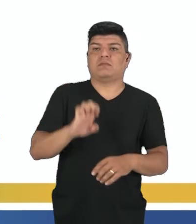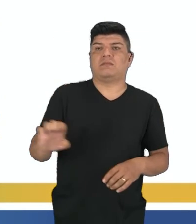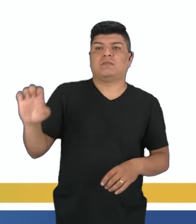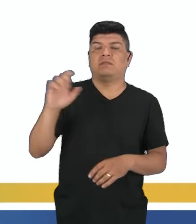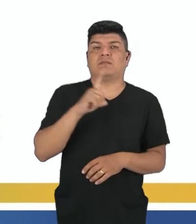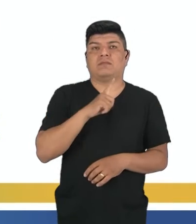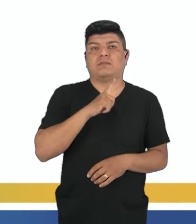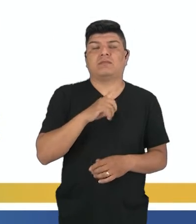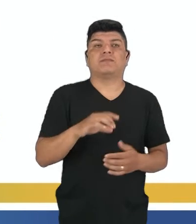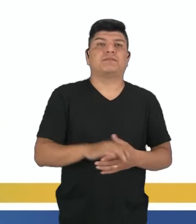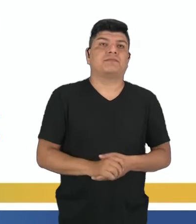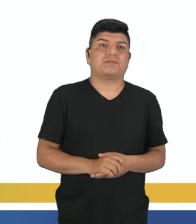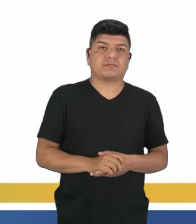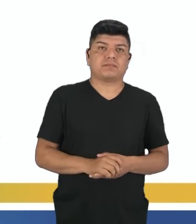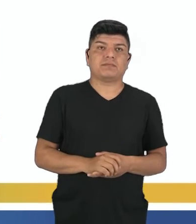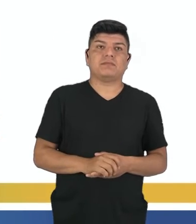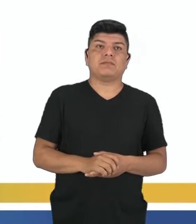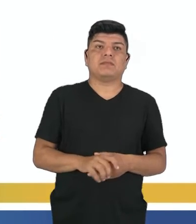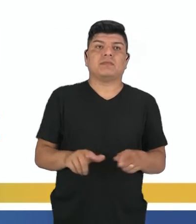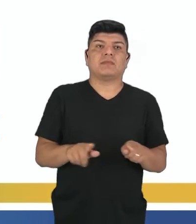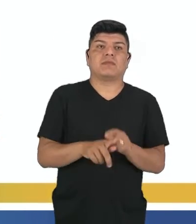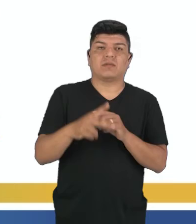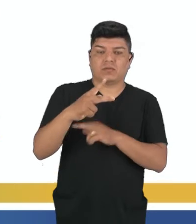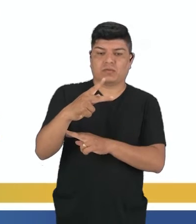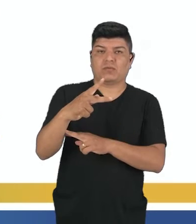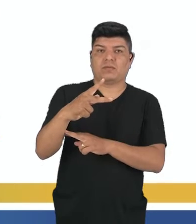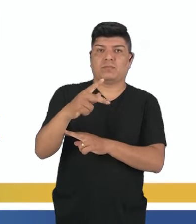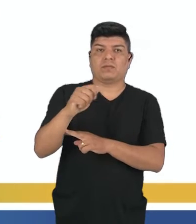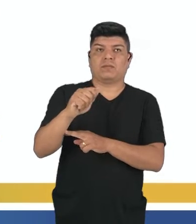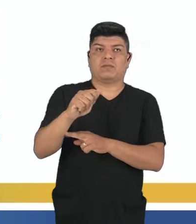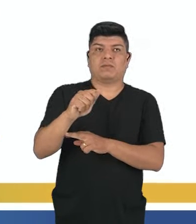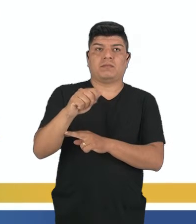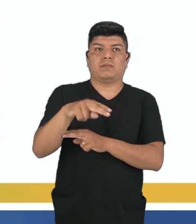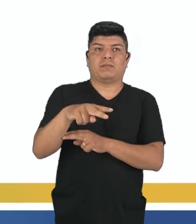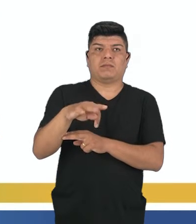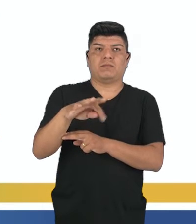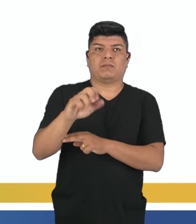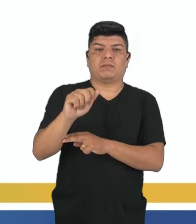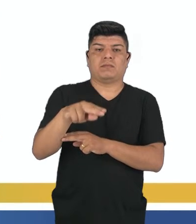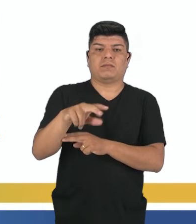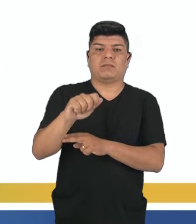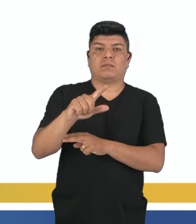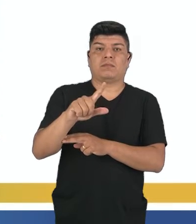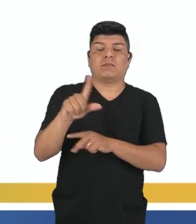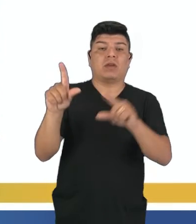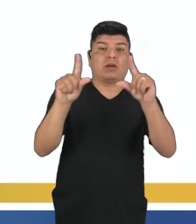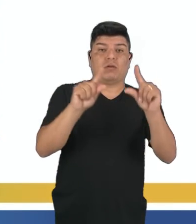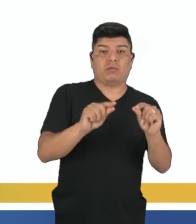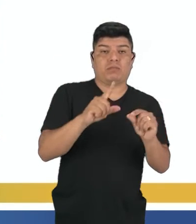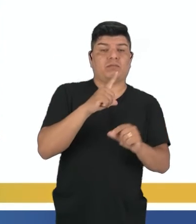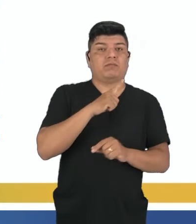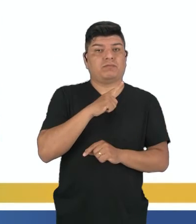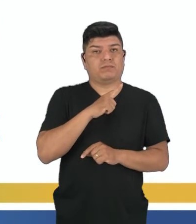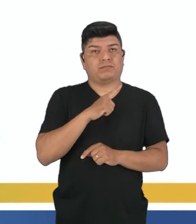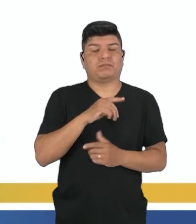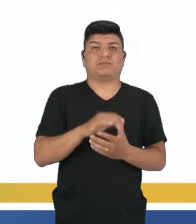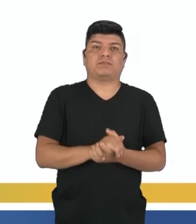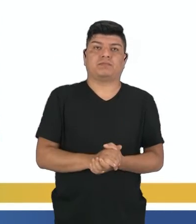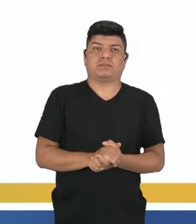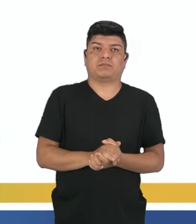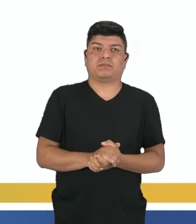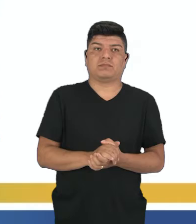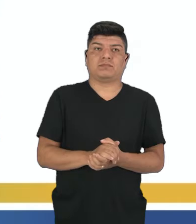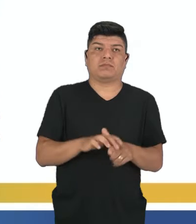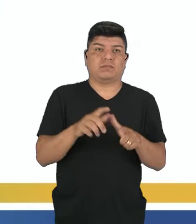possui. Além disso, nós temos o Pantanal, que o Pantanal é o menor bioma brasileiro, é uma das